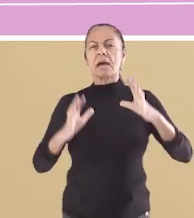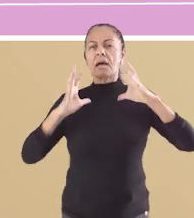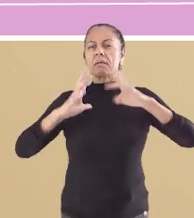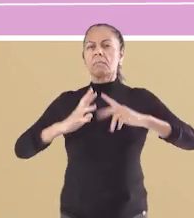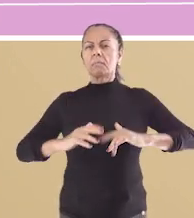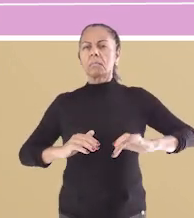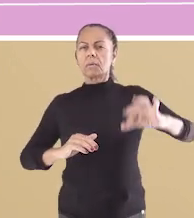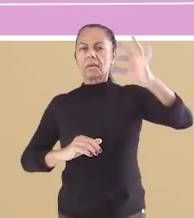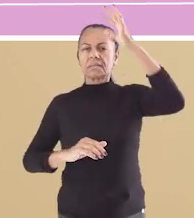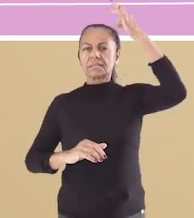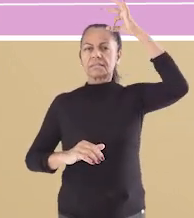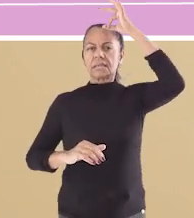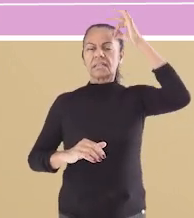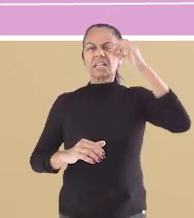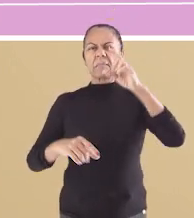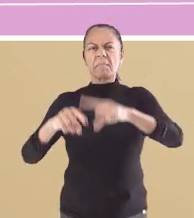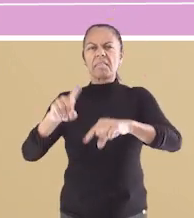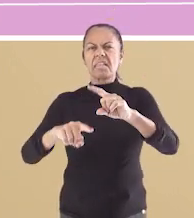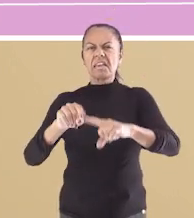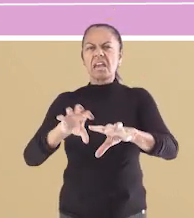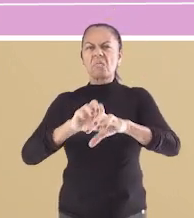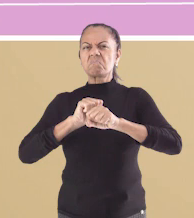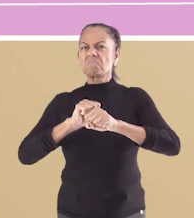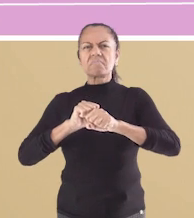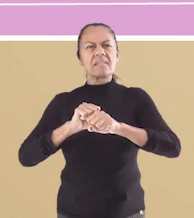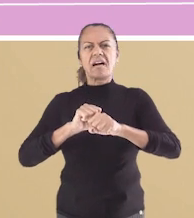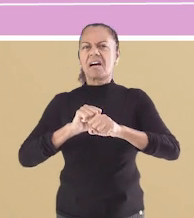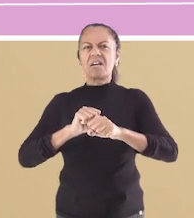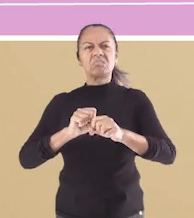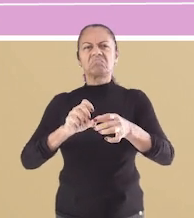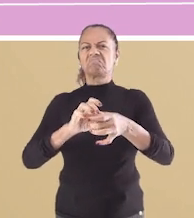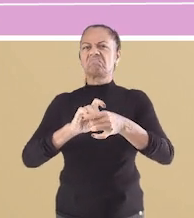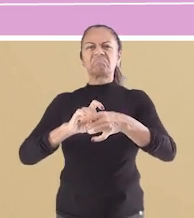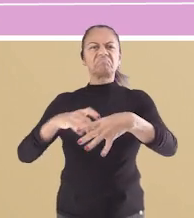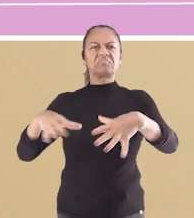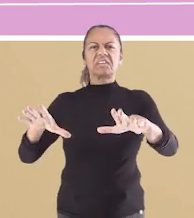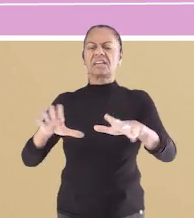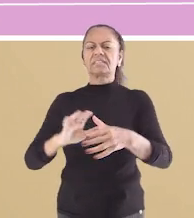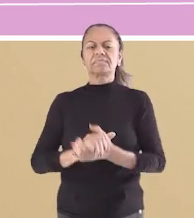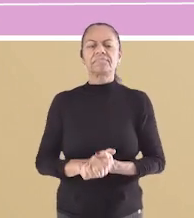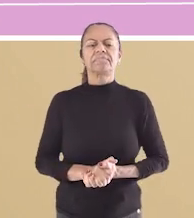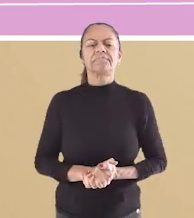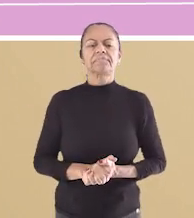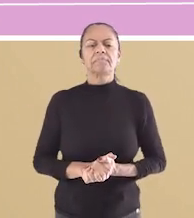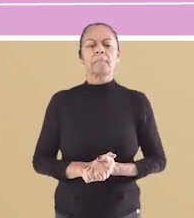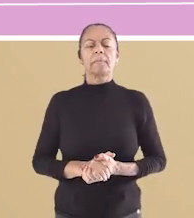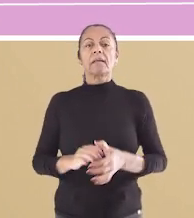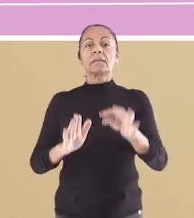mentir, não roubar, manter a castidade e não possuir nada.